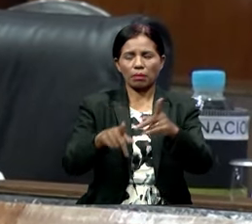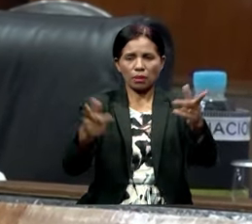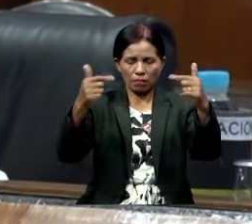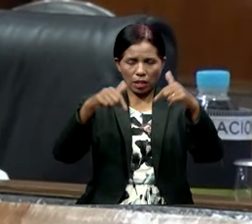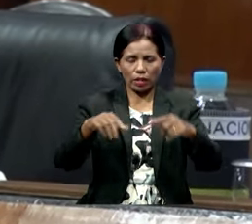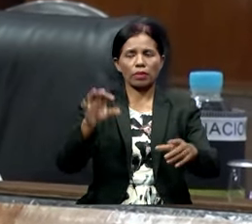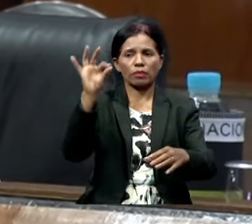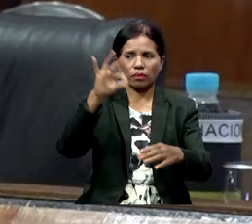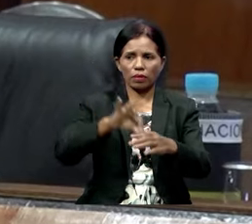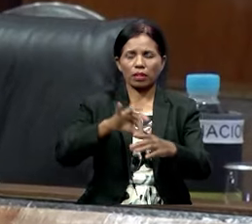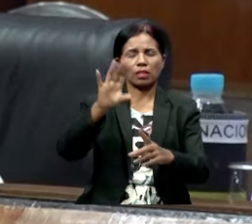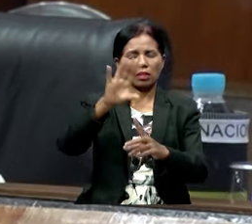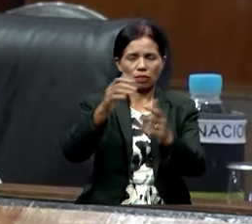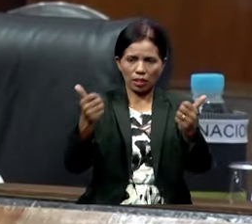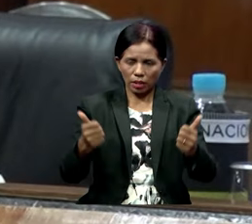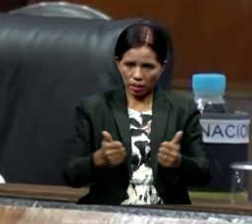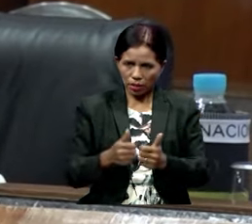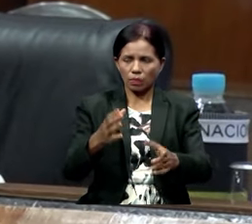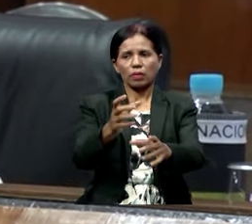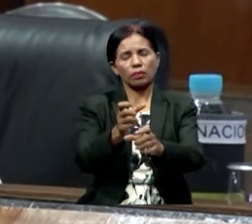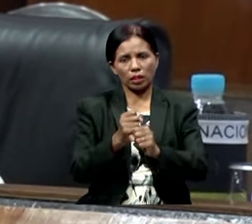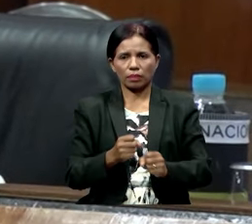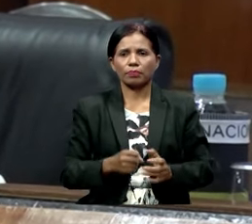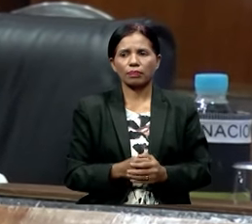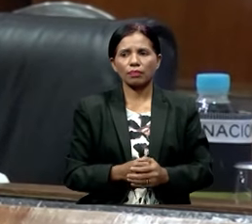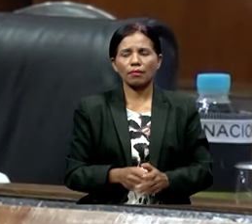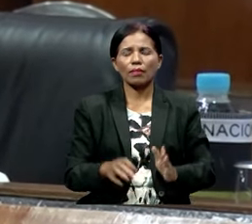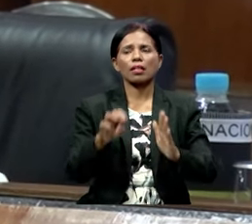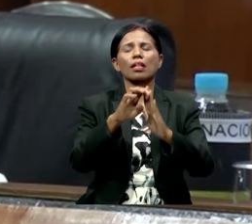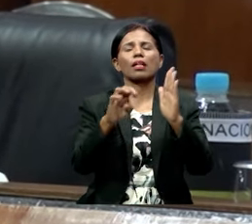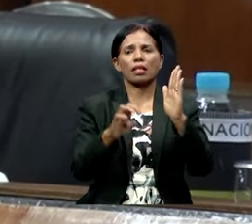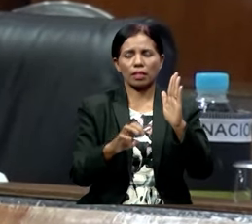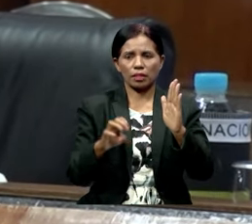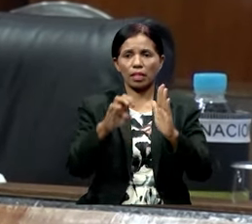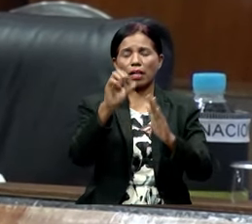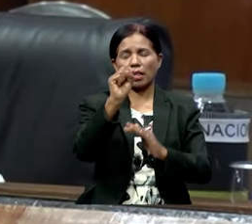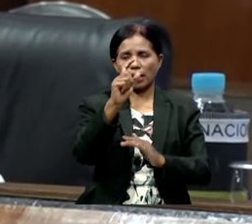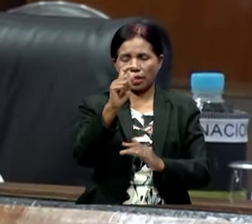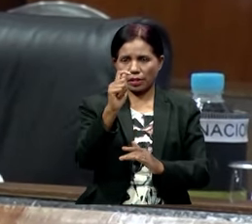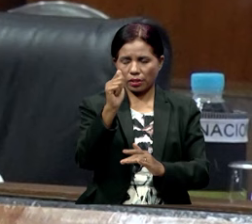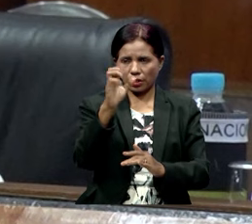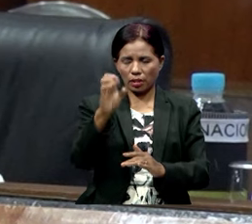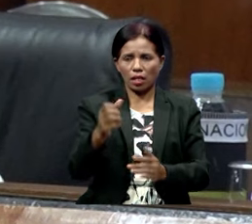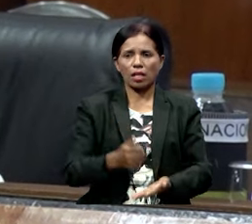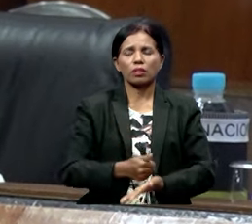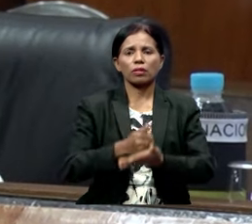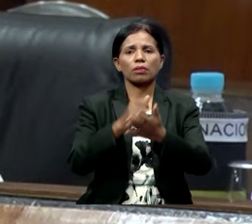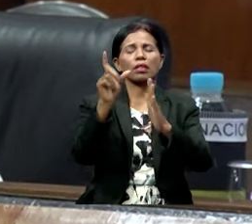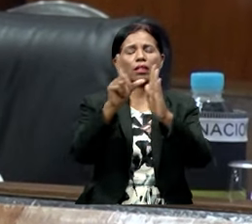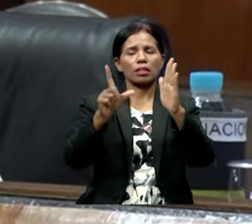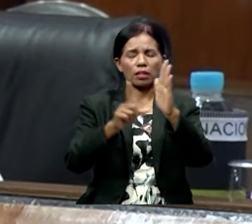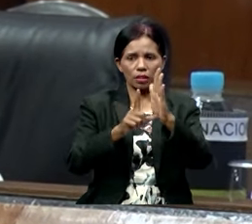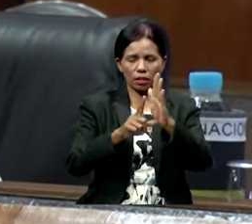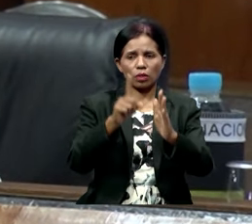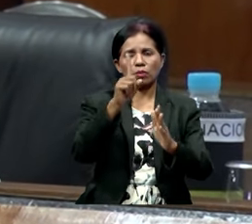chefe aldeia serão que recolha. E aí, a posição está em apoio lista eleitor 1%, a